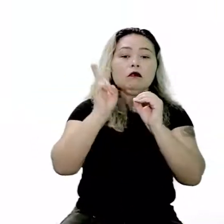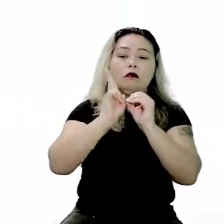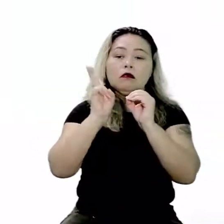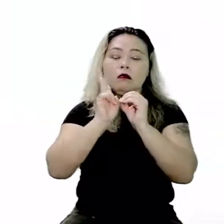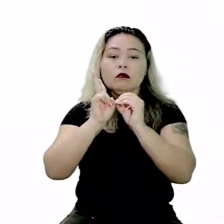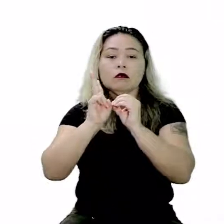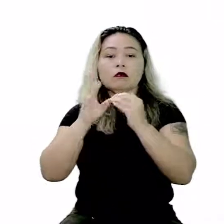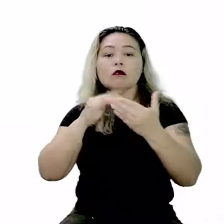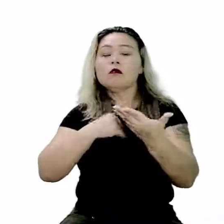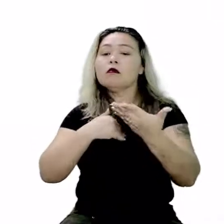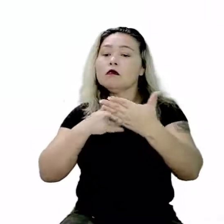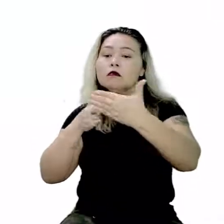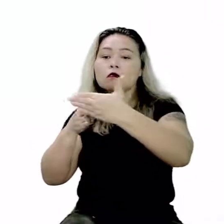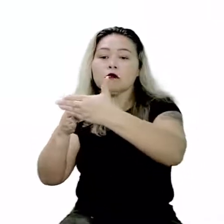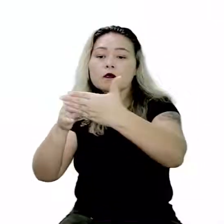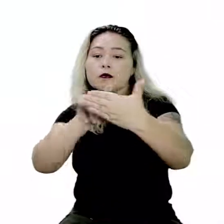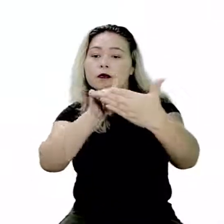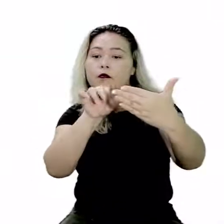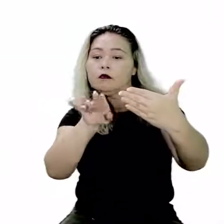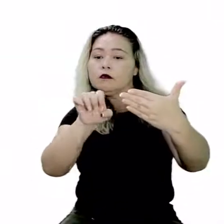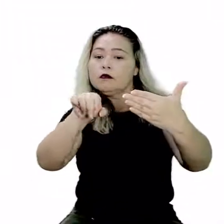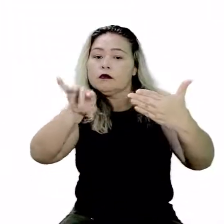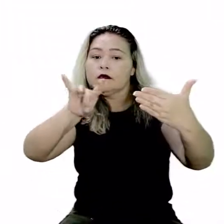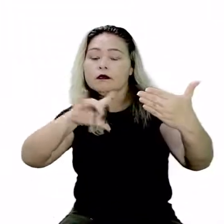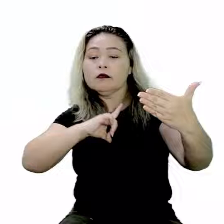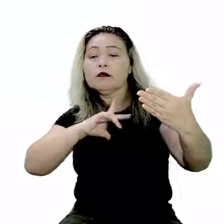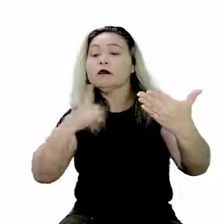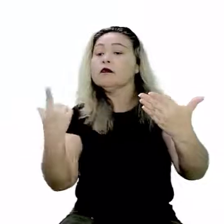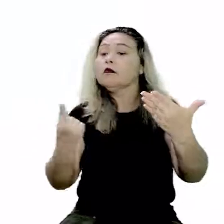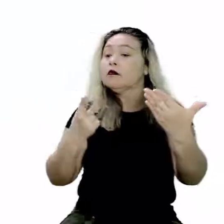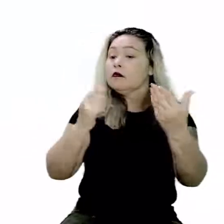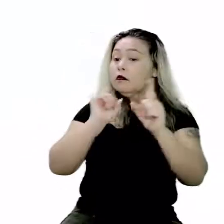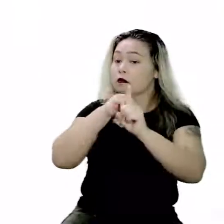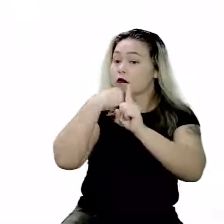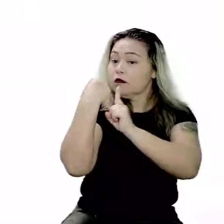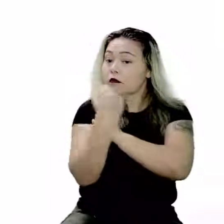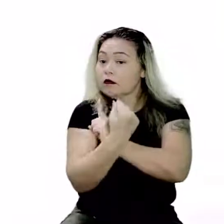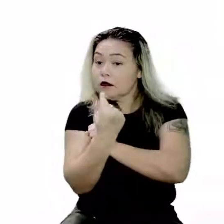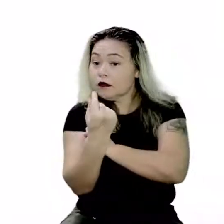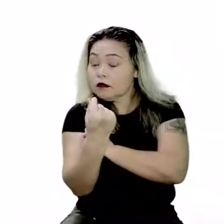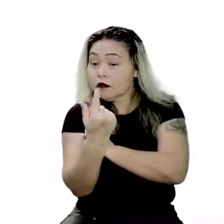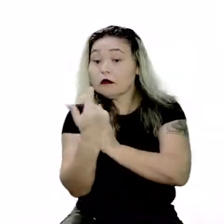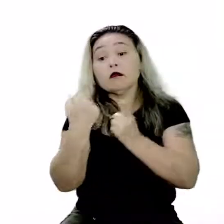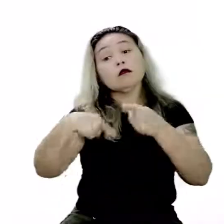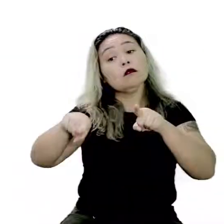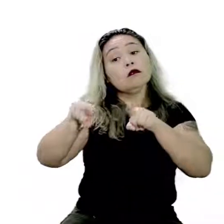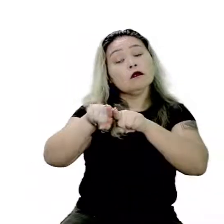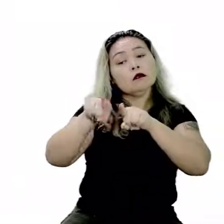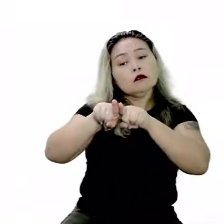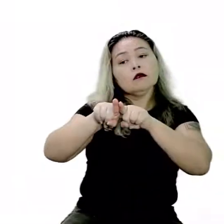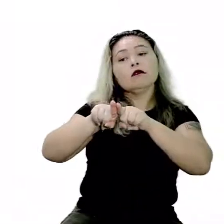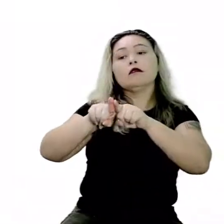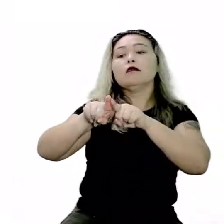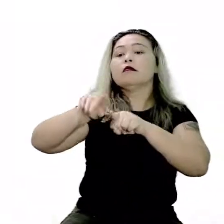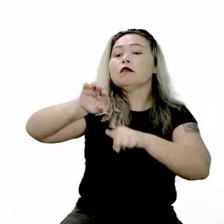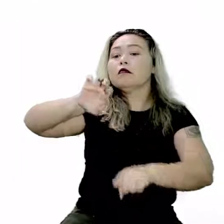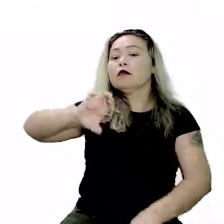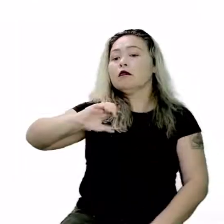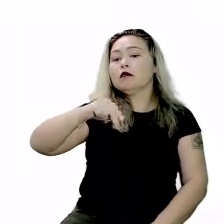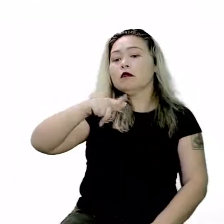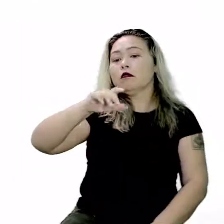zoneamento socioeconômico e ecológico, ok? Bem, nós queremos, querido